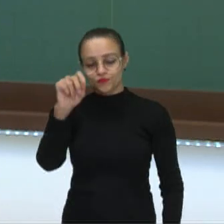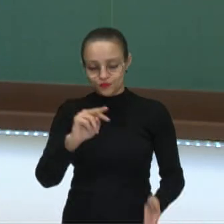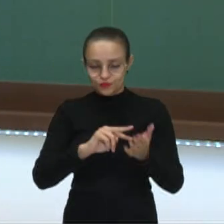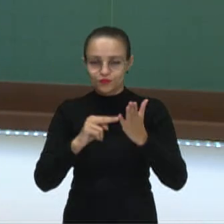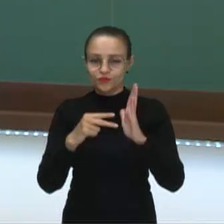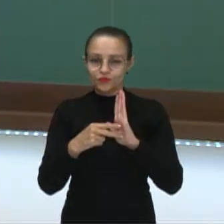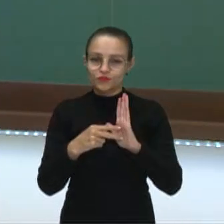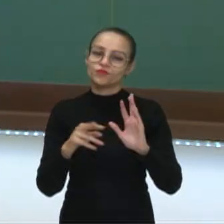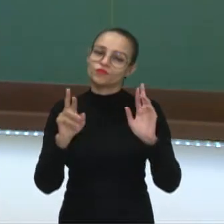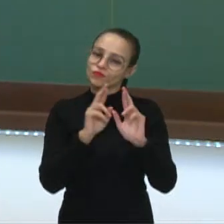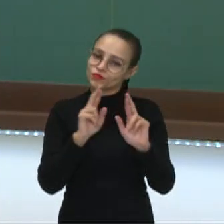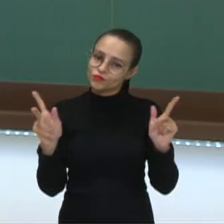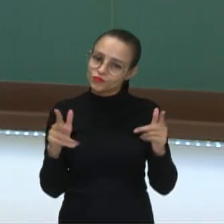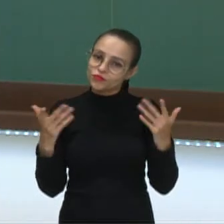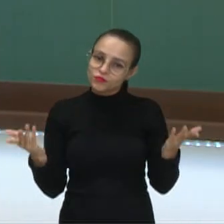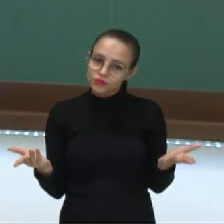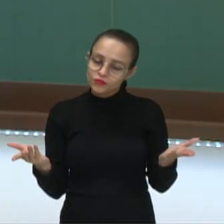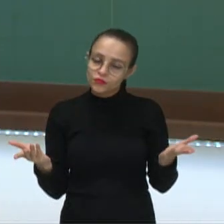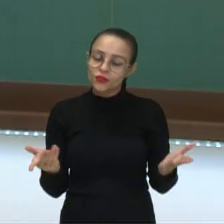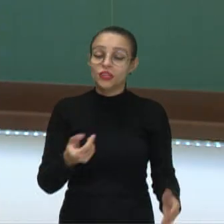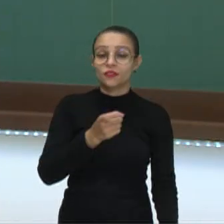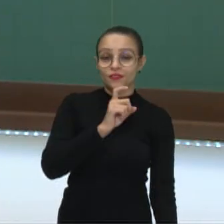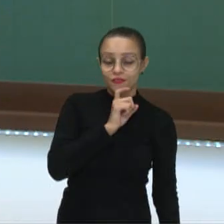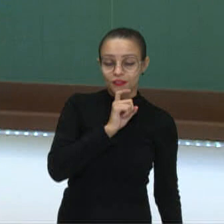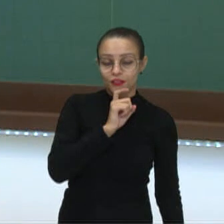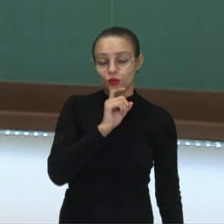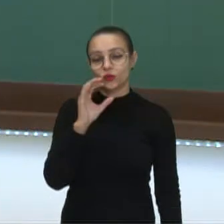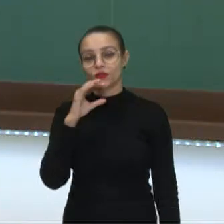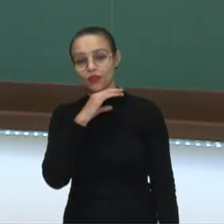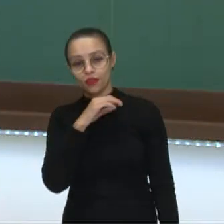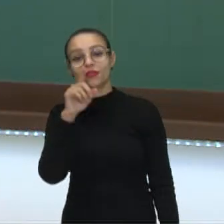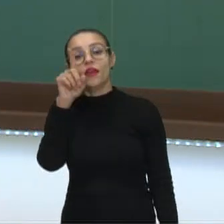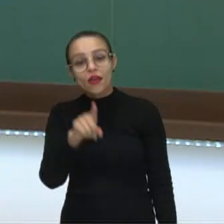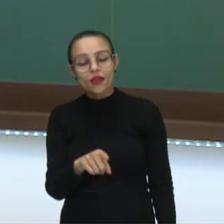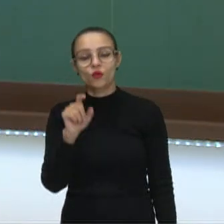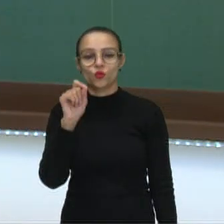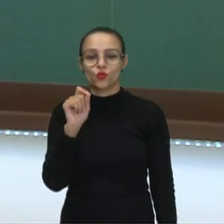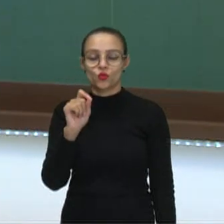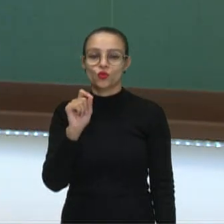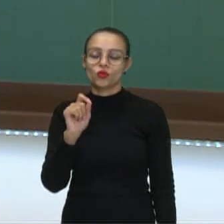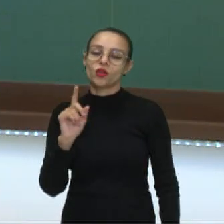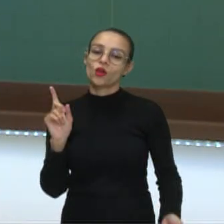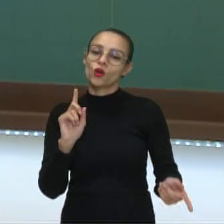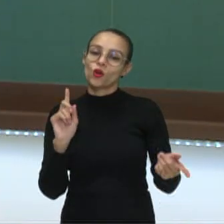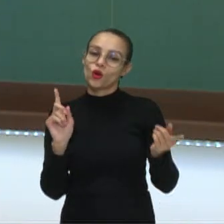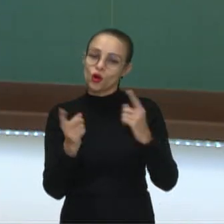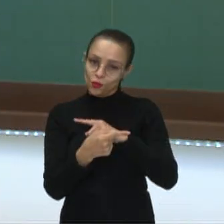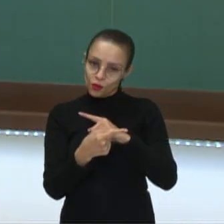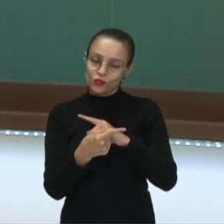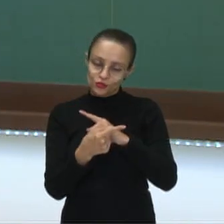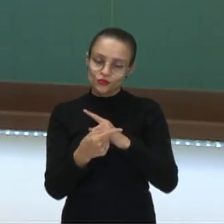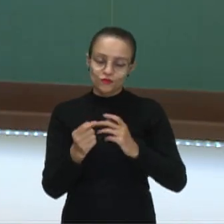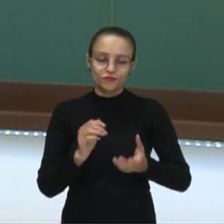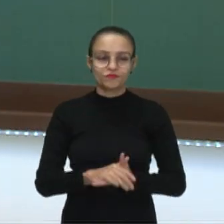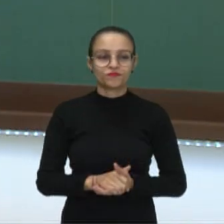paradoxo, diferente. Agora, se eu tenho frio, quente, eu tenho o quê? Os opostos, daí eu tenho